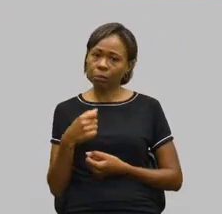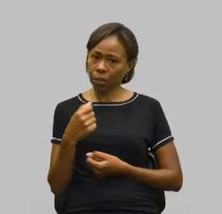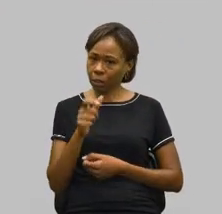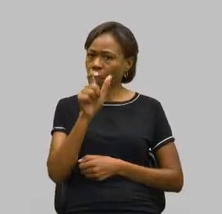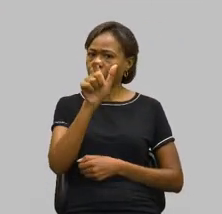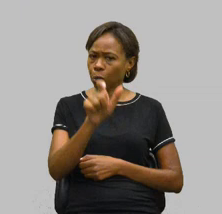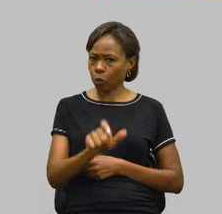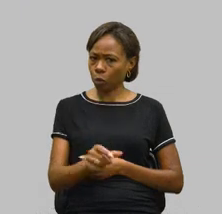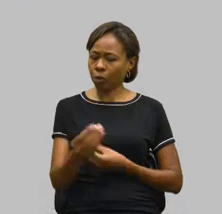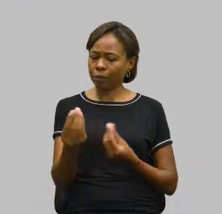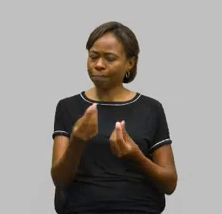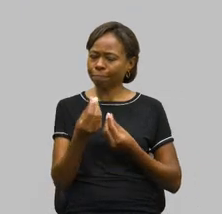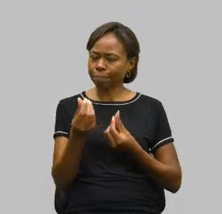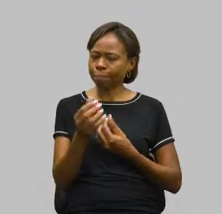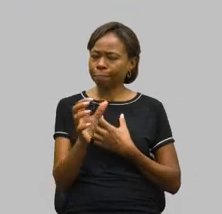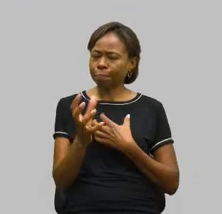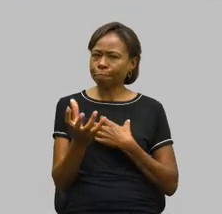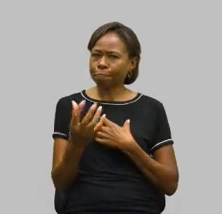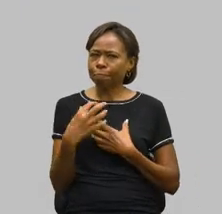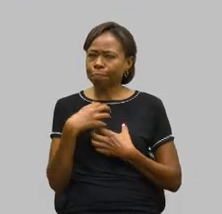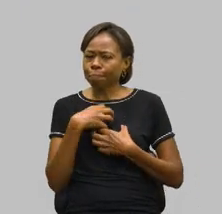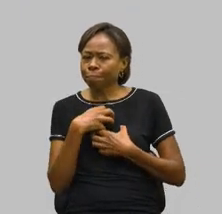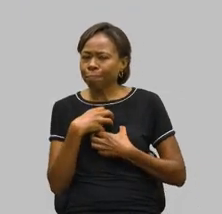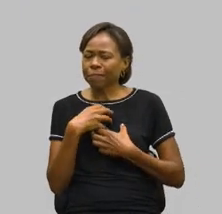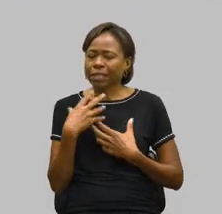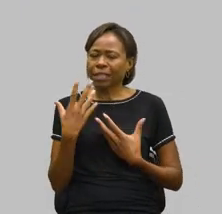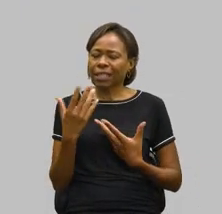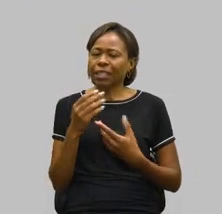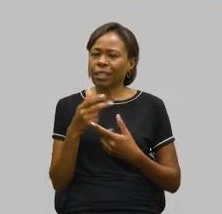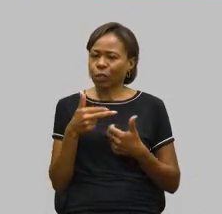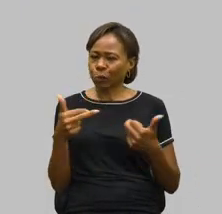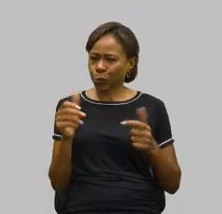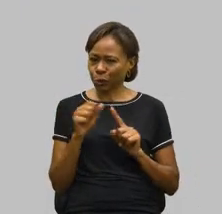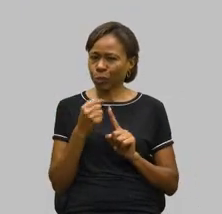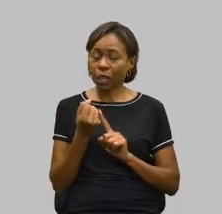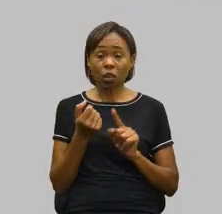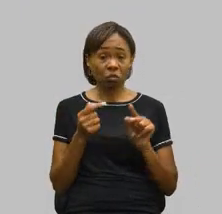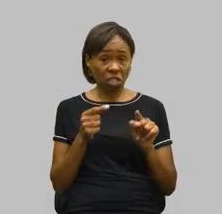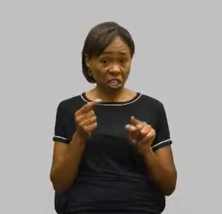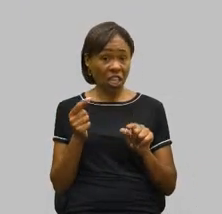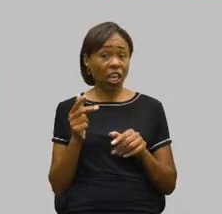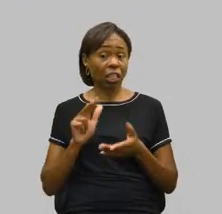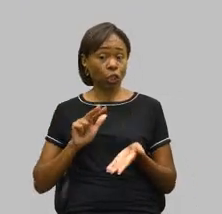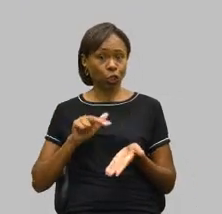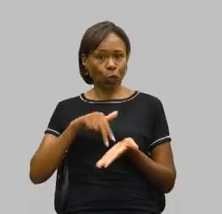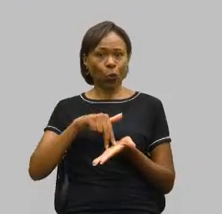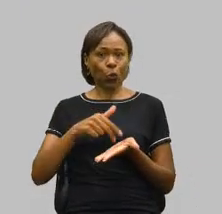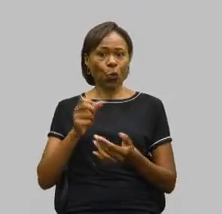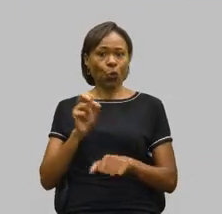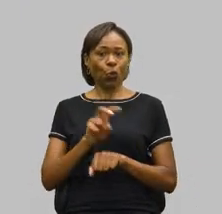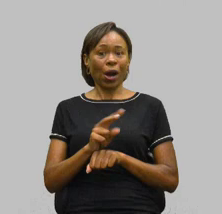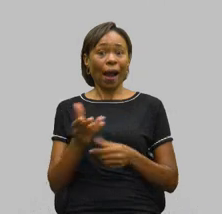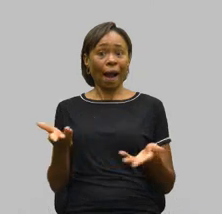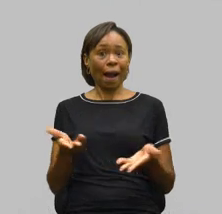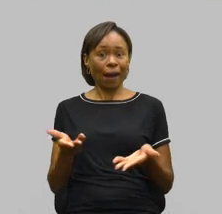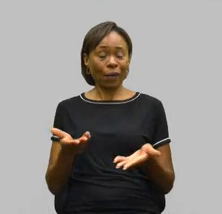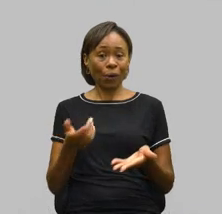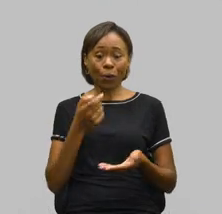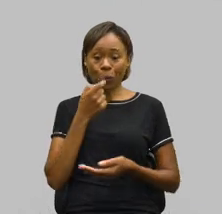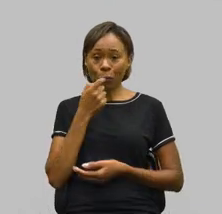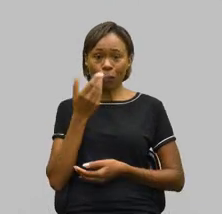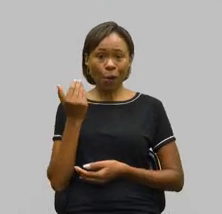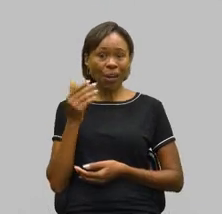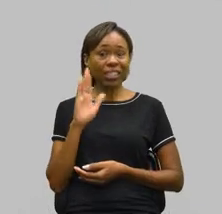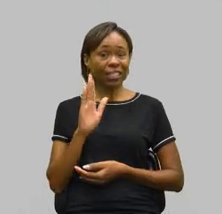às causas sociais para est ocupando esse local e você acabou de chegar e já tá aqui prestando conta eu tenho certeza que a próxima prestação de